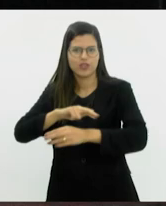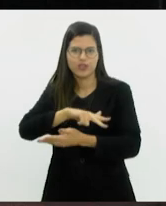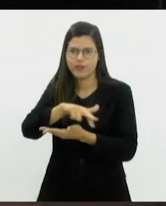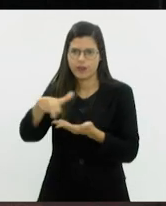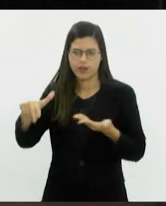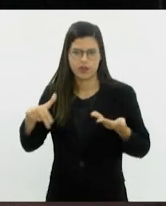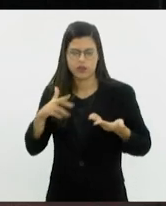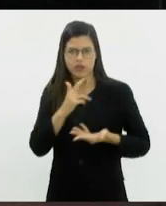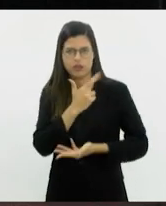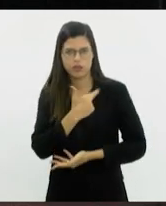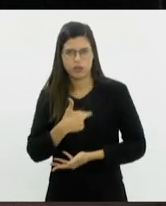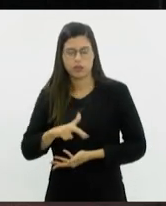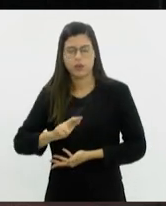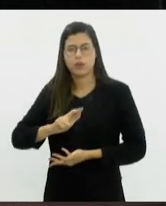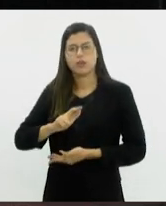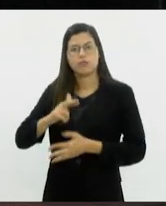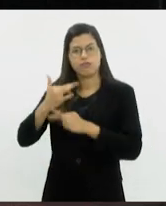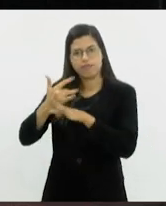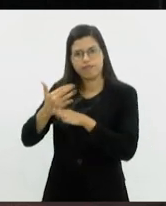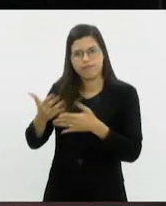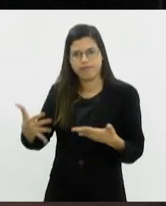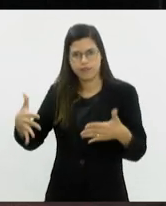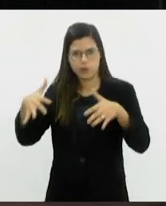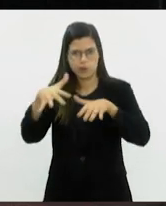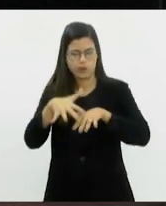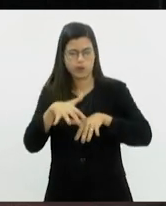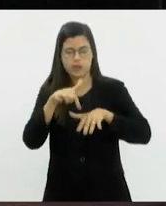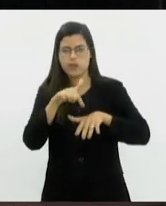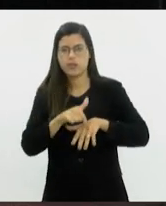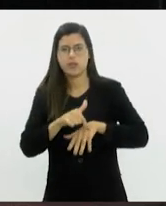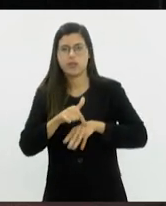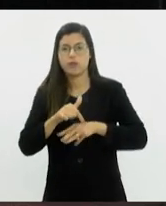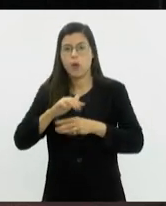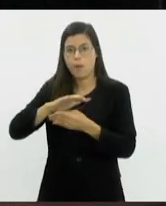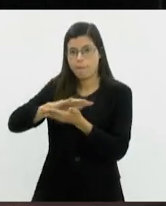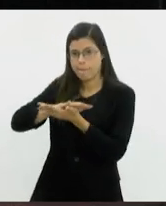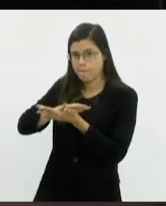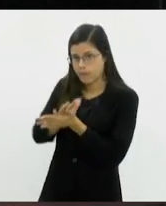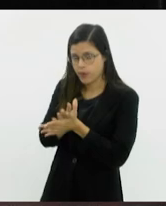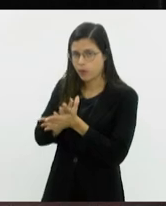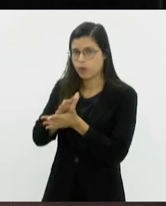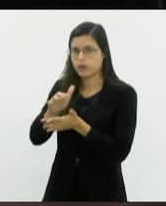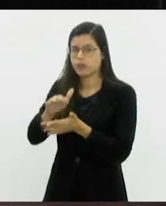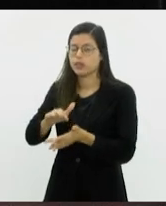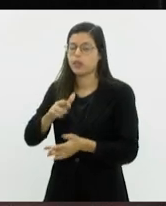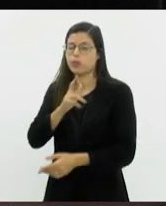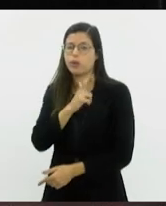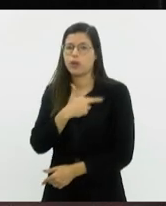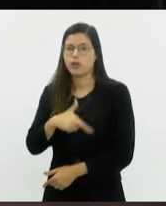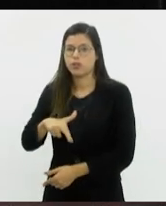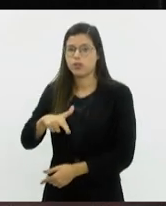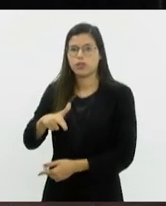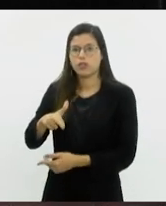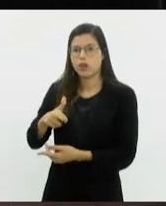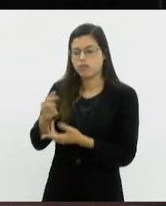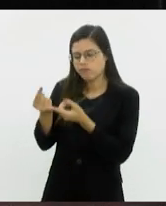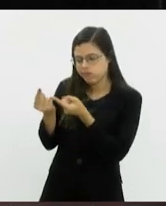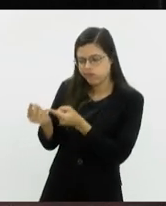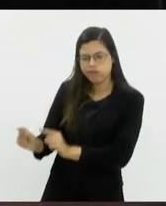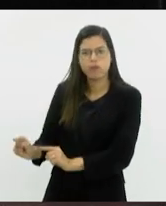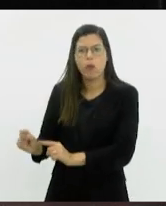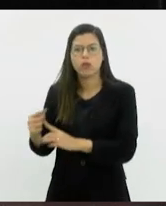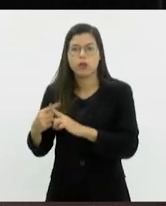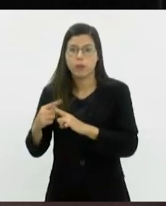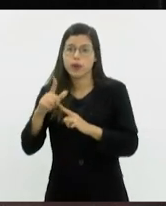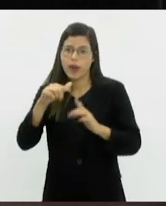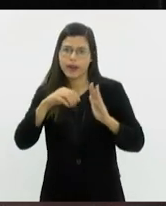religiosa, uma cidade inclusiva, onde a discriminação e a intolerância passa longe, até porque isso